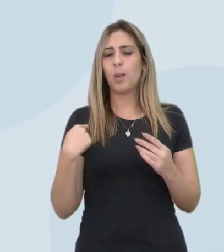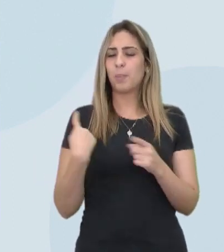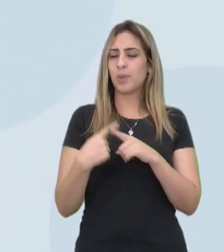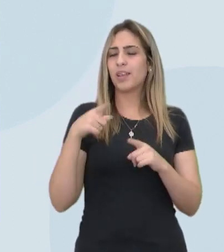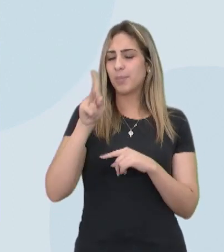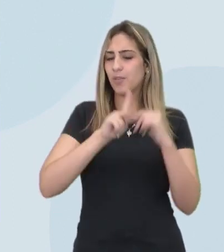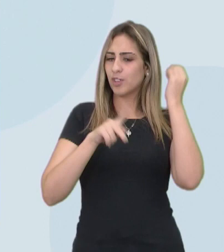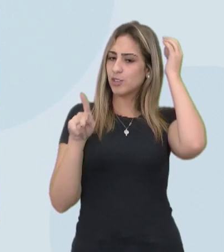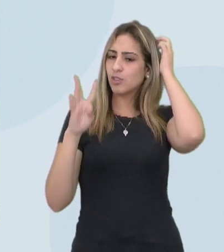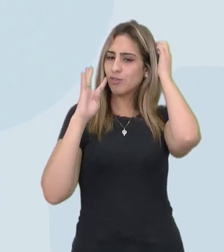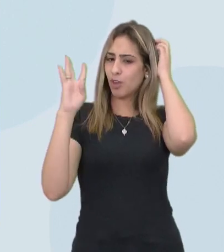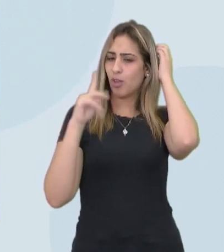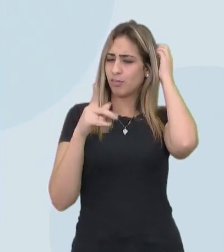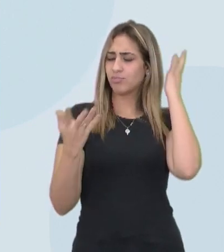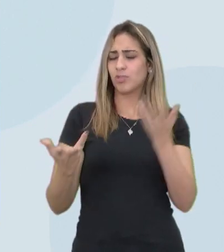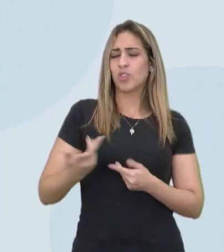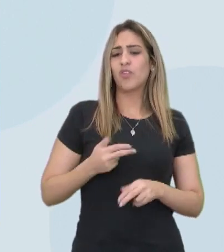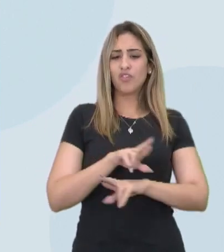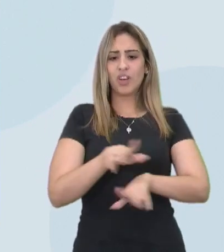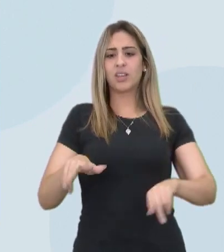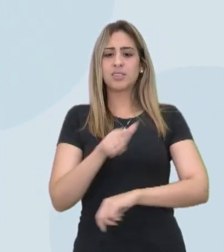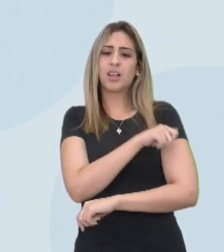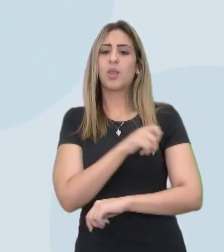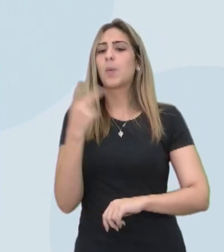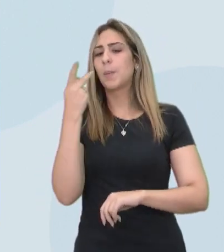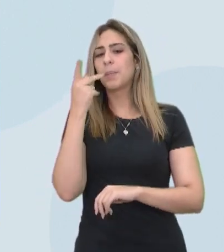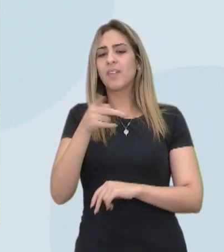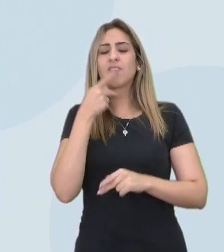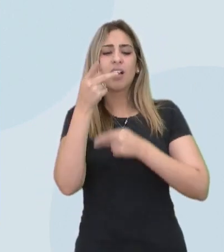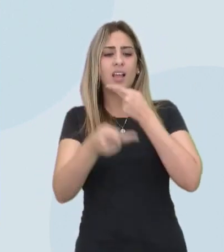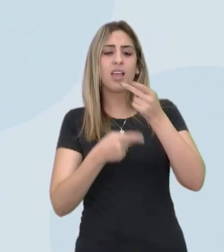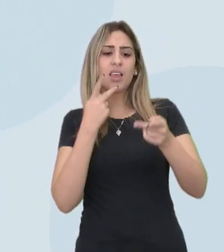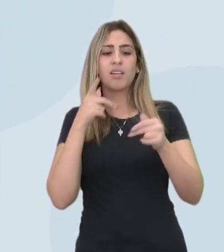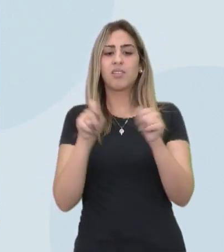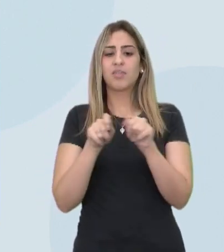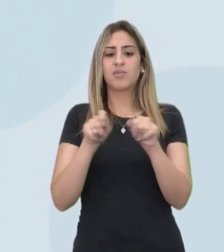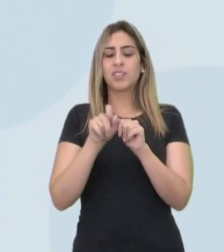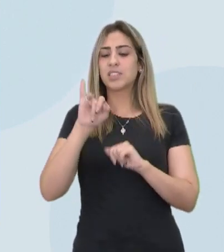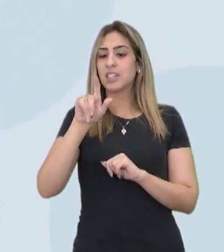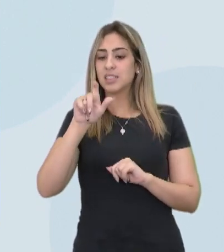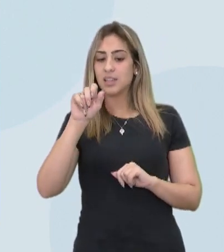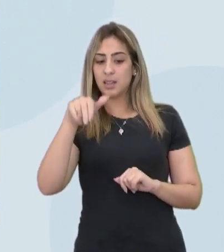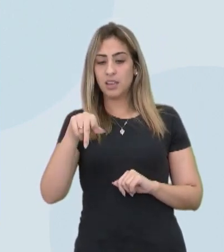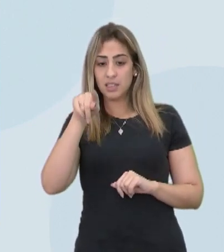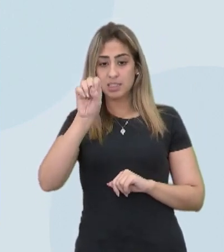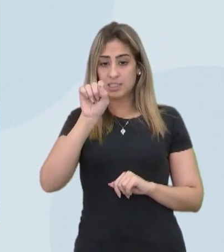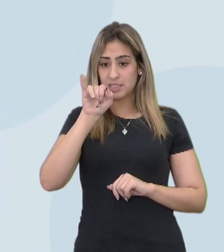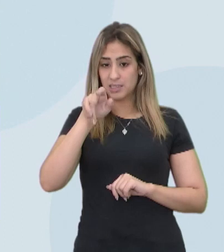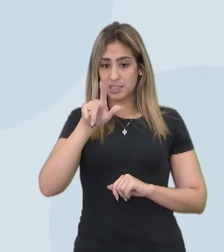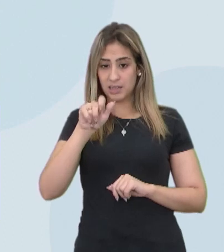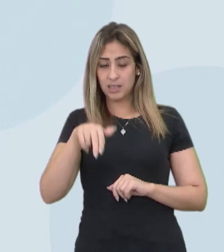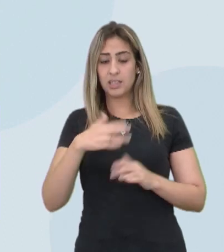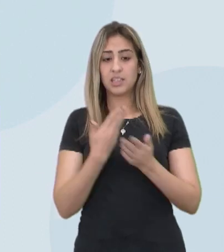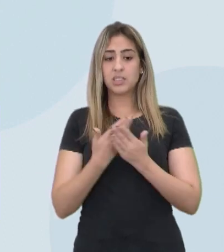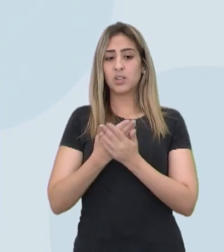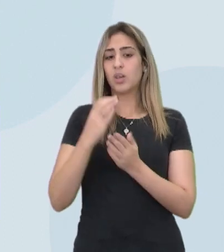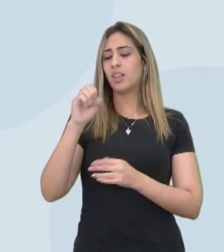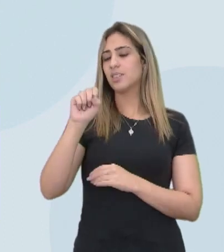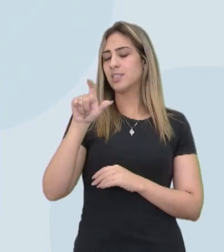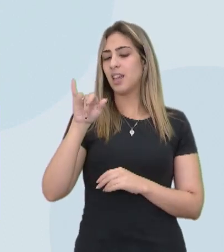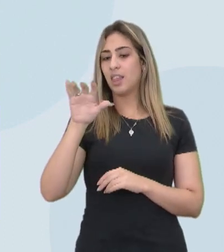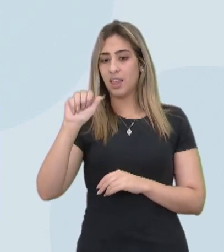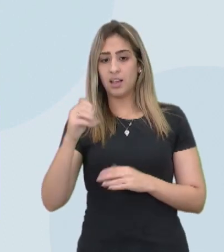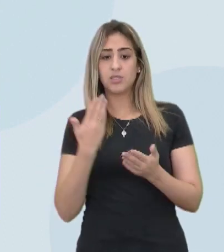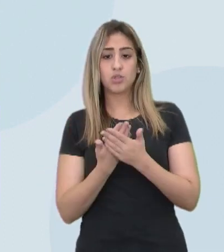Ele convidou vários estudantes para fazerem slams, esses slams aí da Escola Célia.